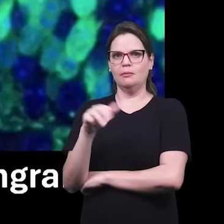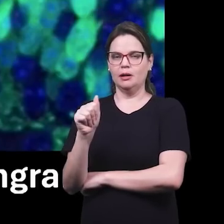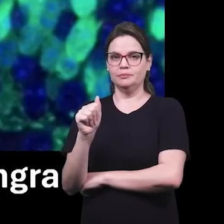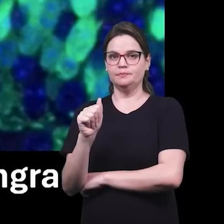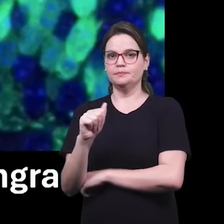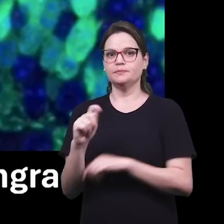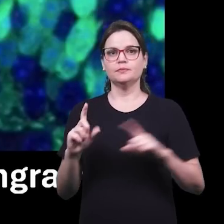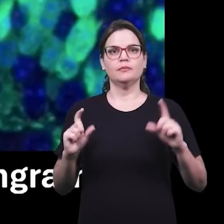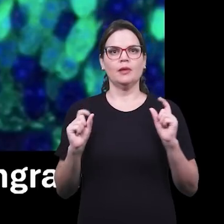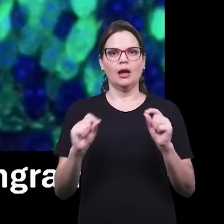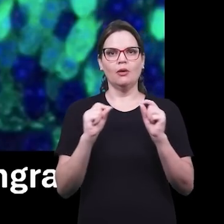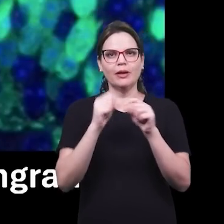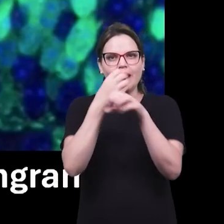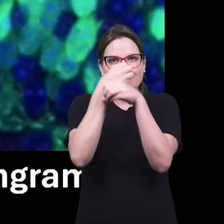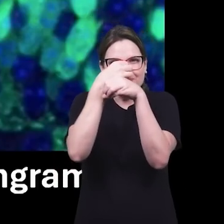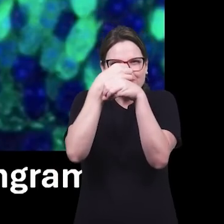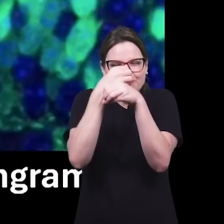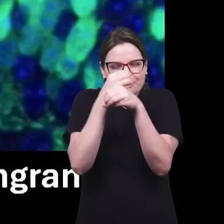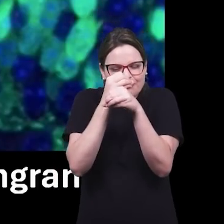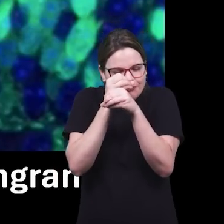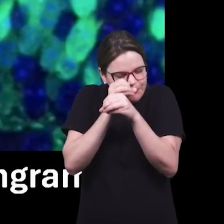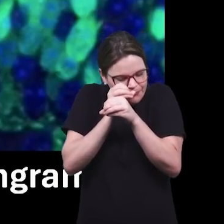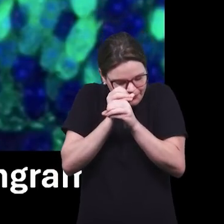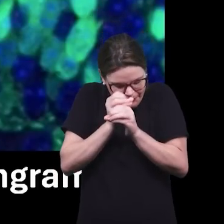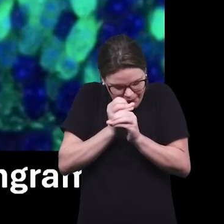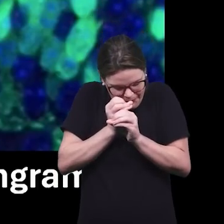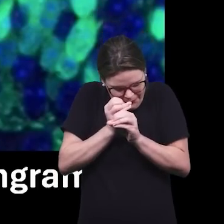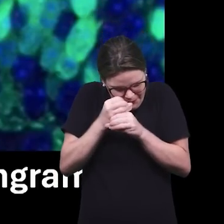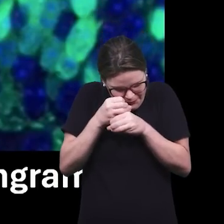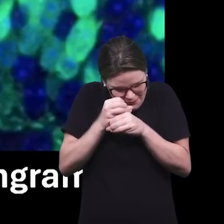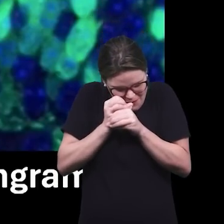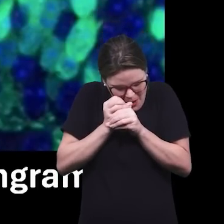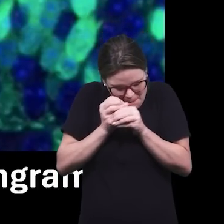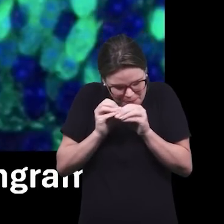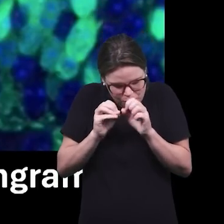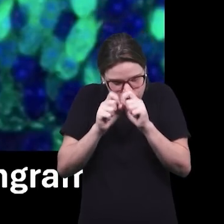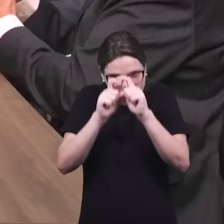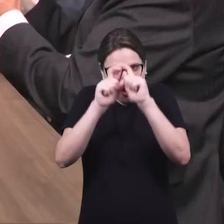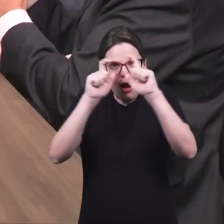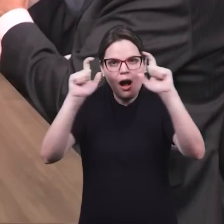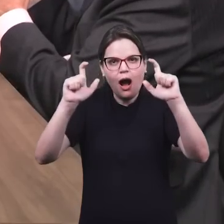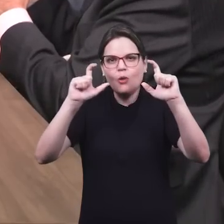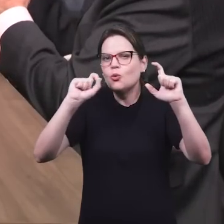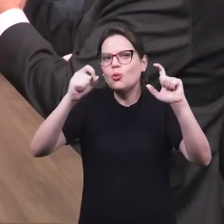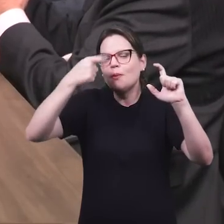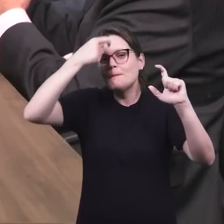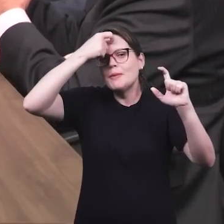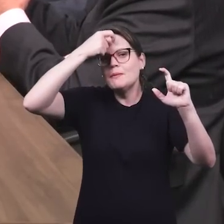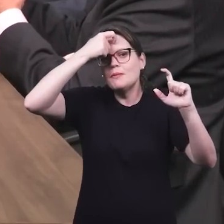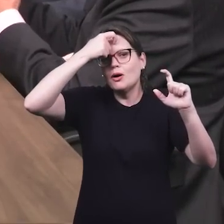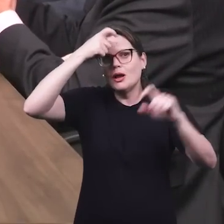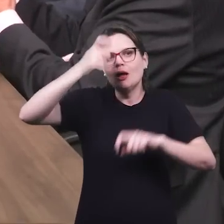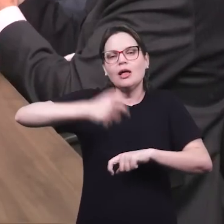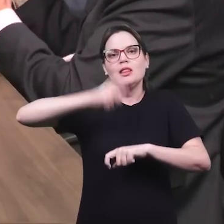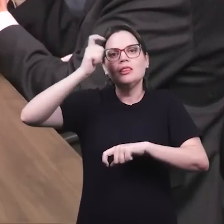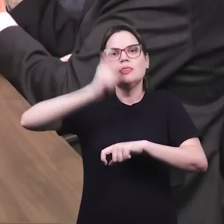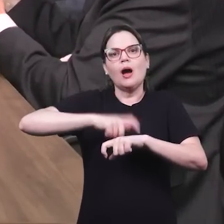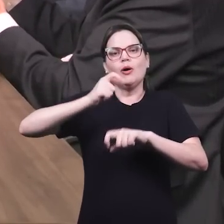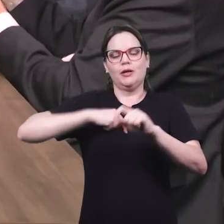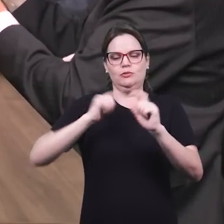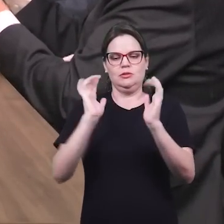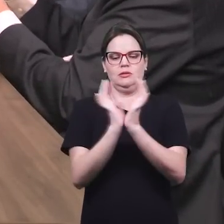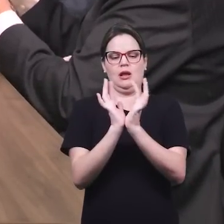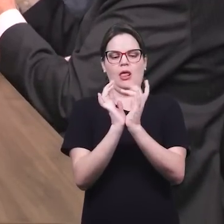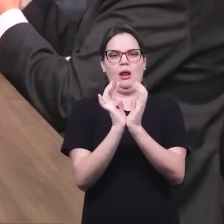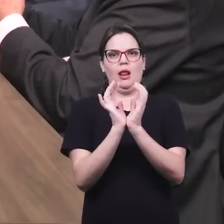uma microscopia que está fazendo uma representação física de o momento que o cérebro está